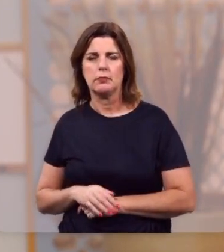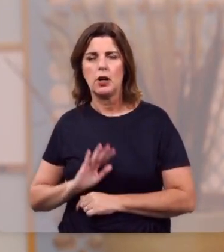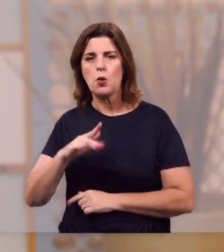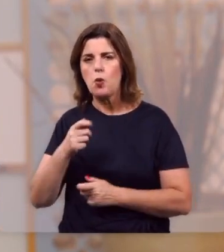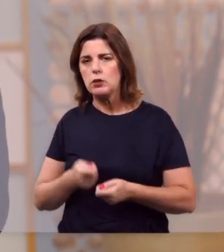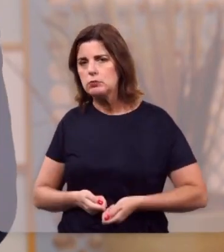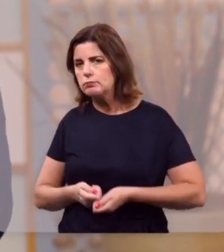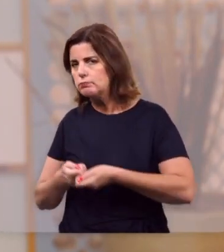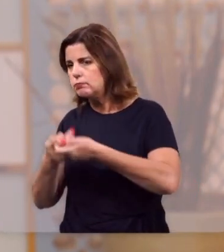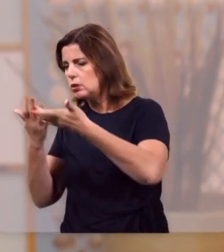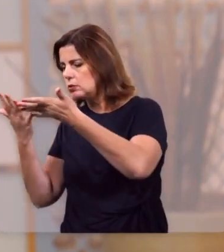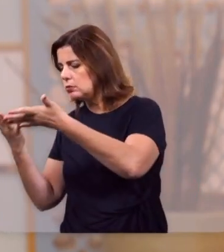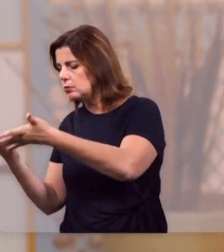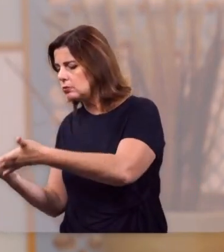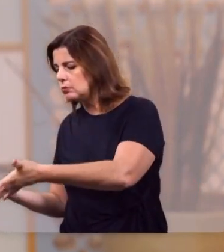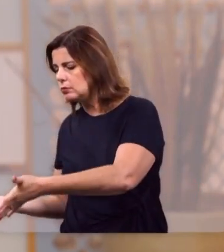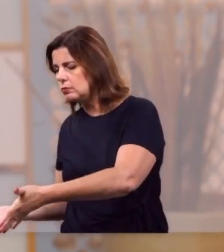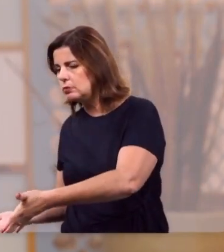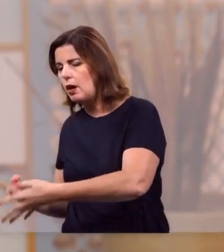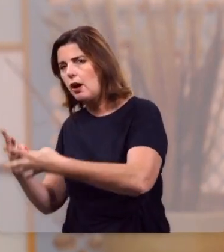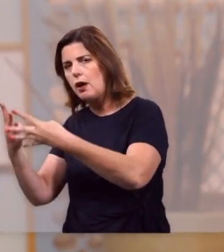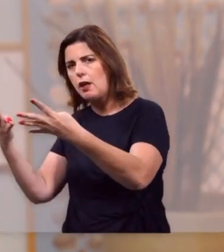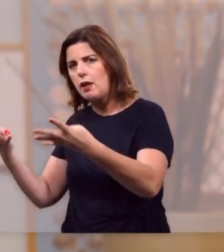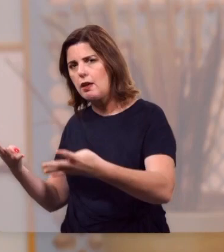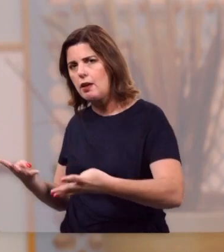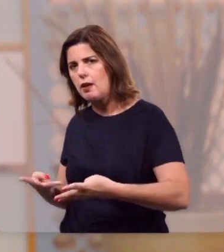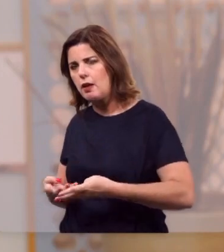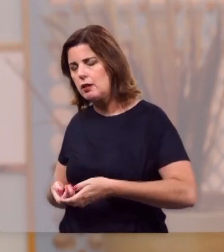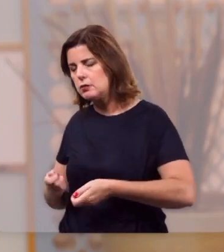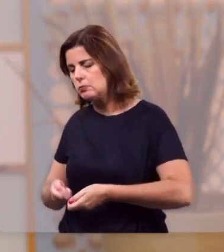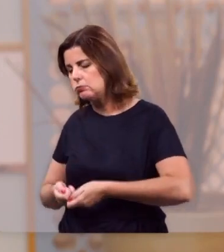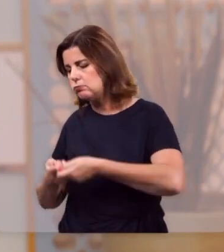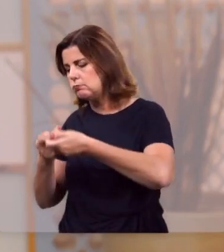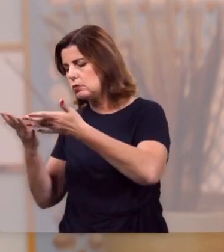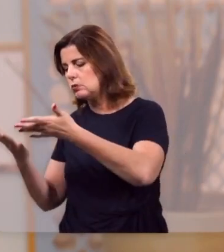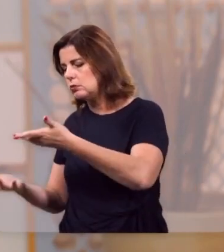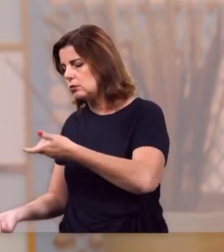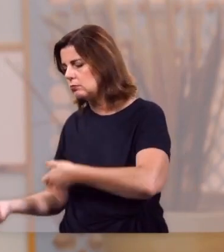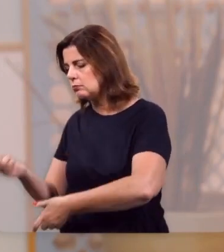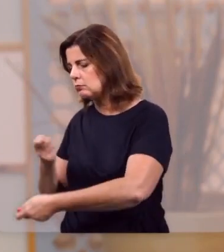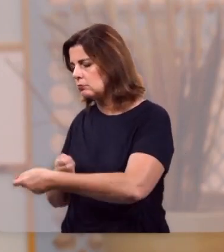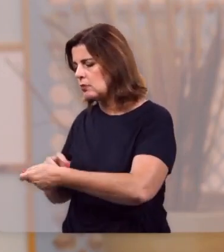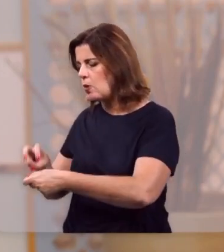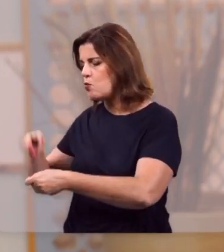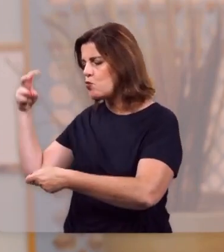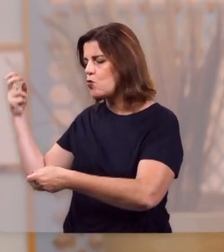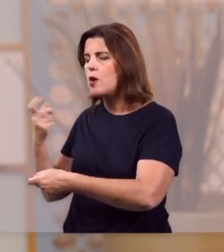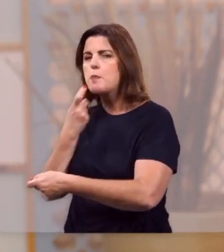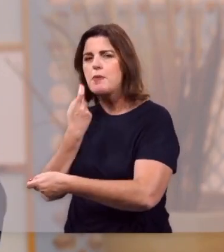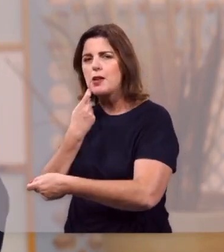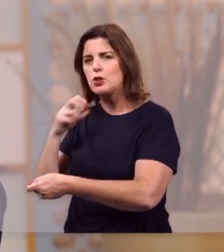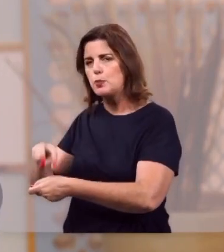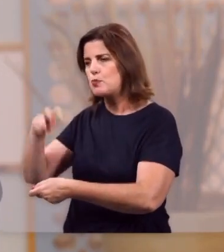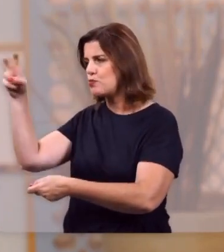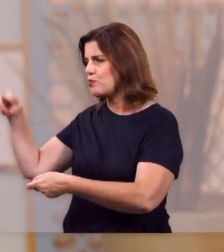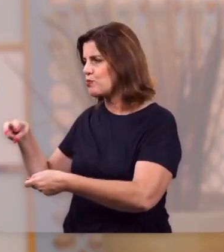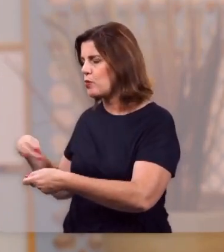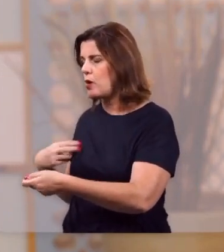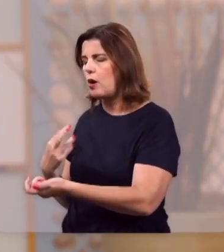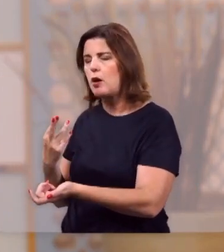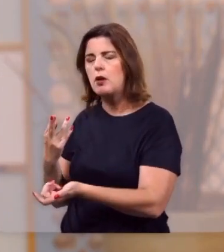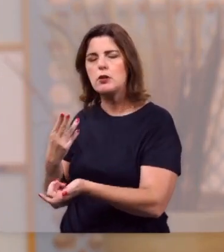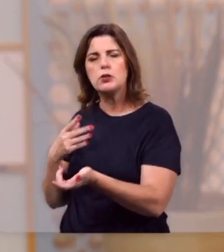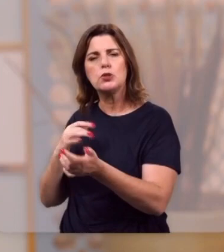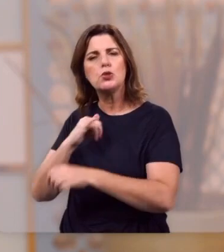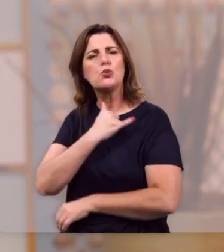Quando as redes começam a agitar por causa dos peixes pulando, João diz para Pedro, é o Senhor,